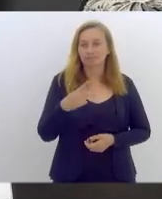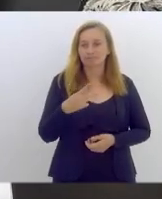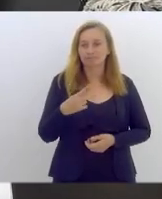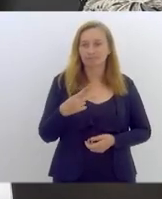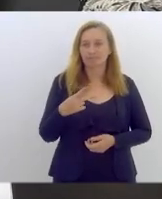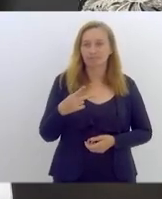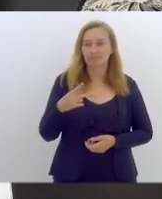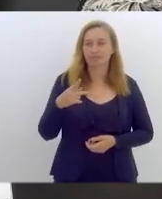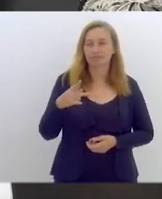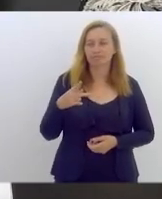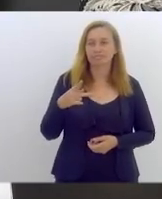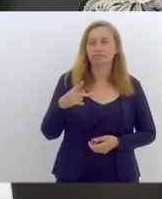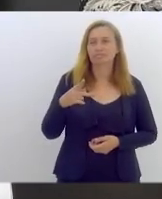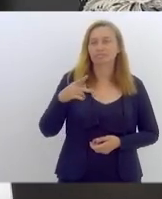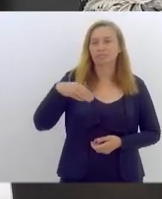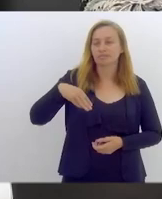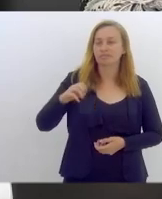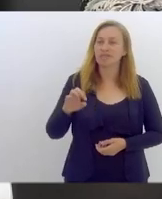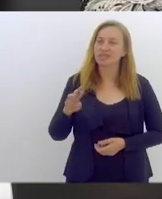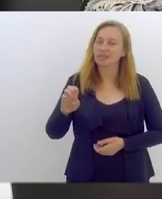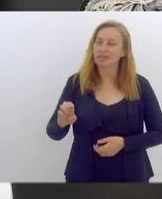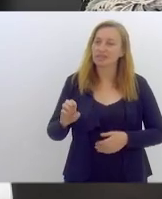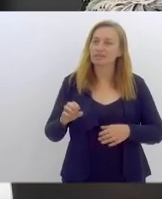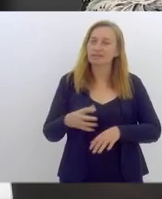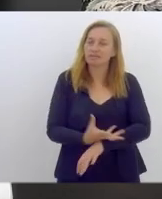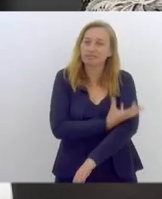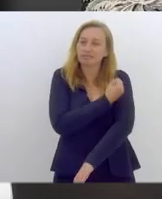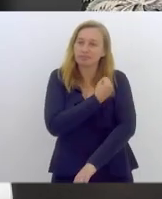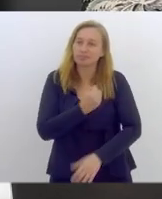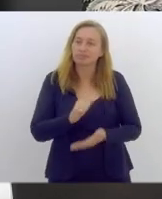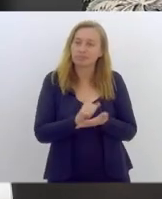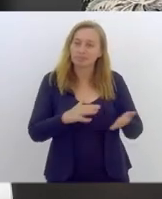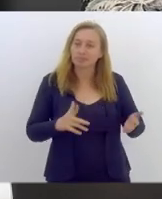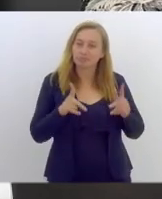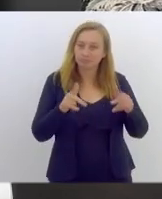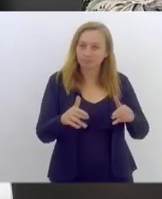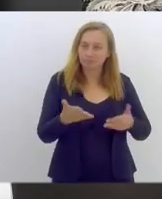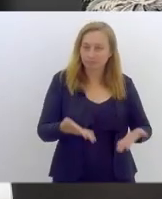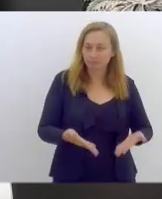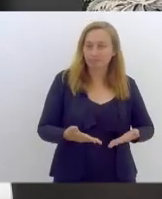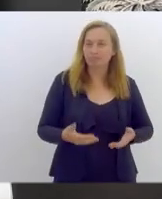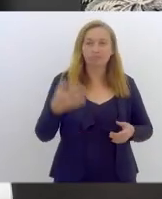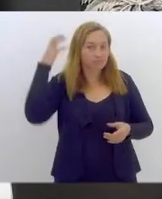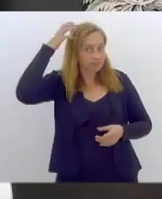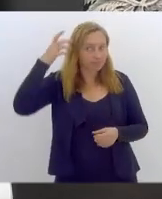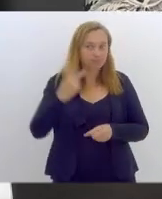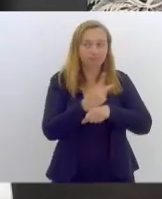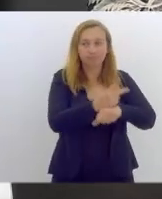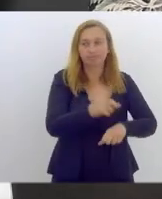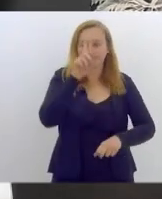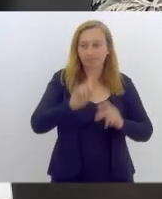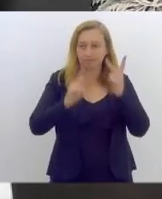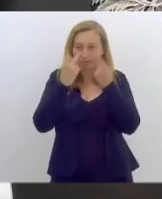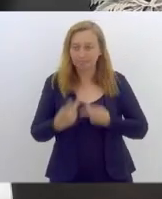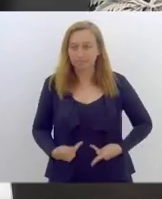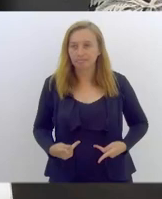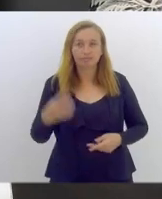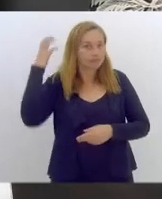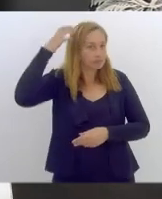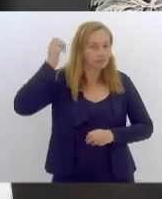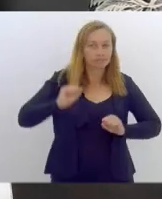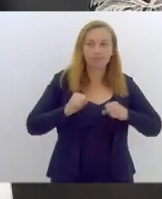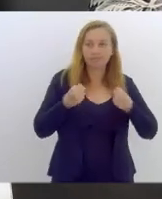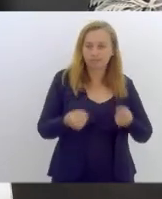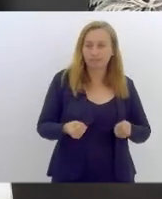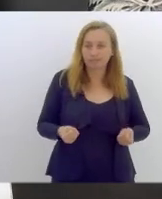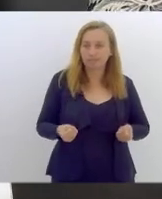cedo o quanto que é emocionante participar de uma atividade como essa, Prêmio Marielle Franco de Direitos Humanos. Marielle que dedicou a maior